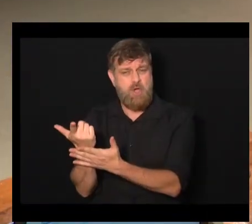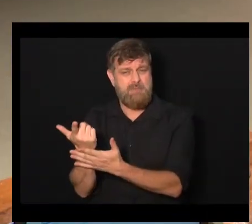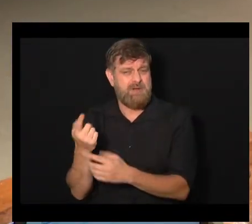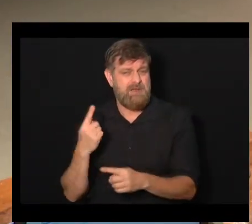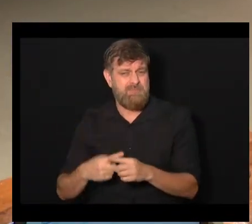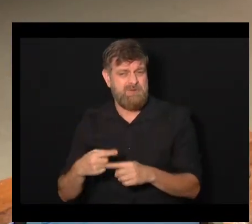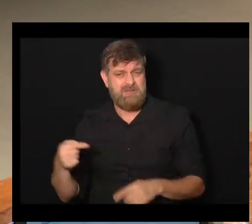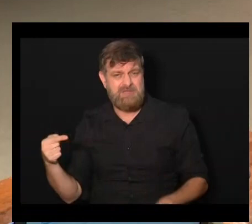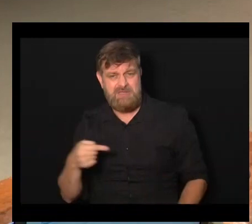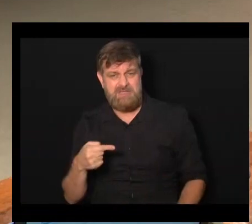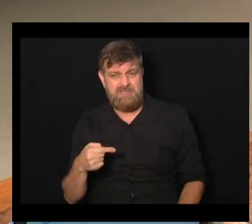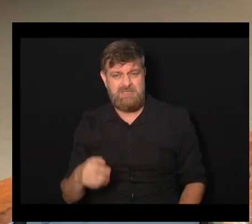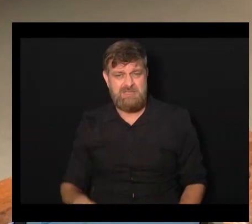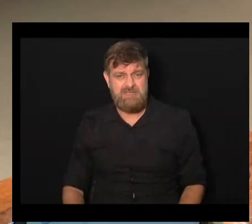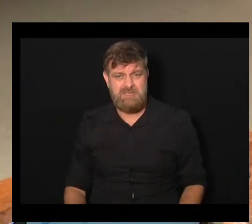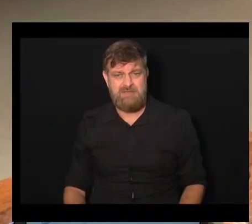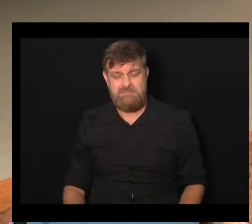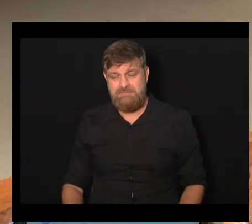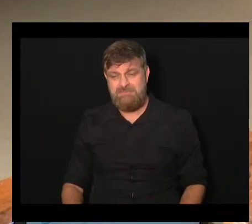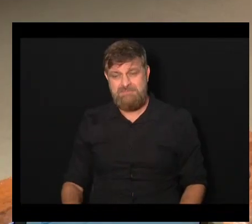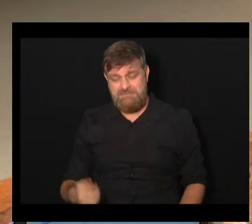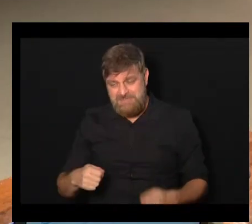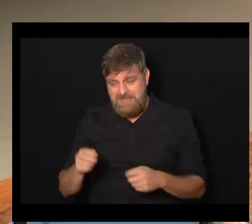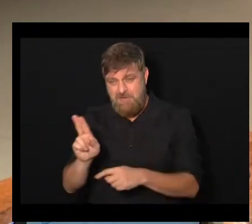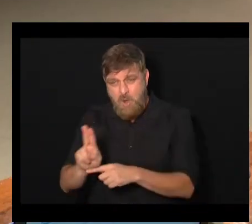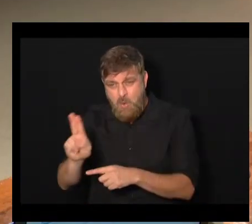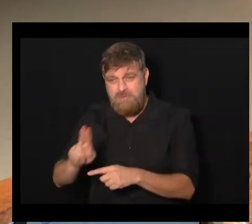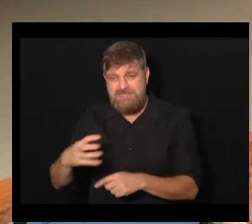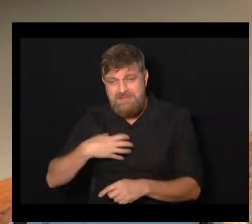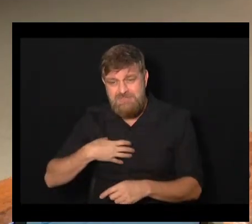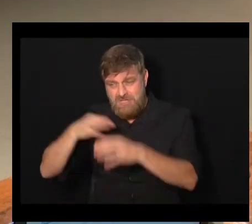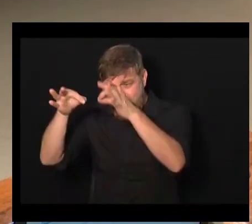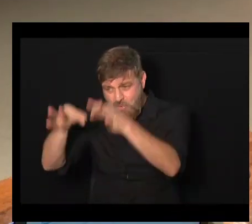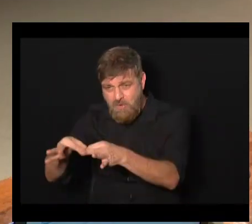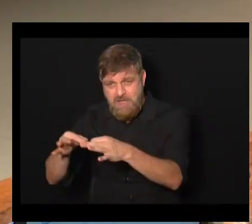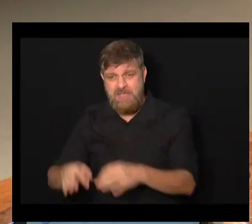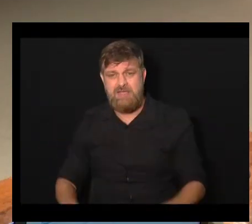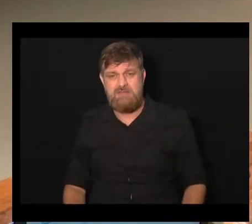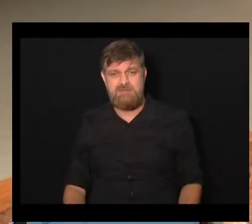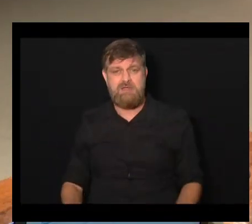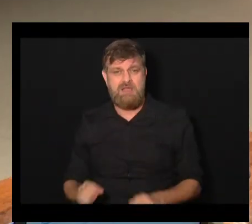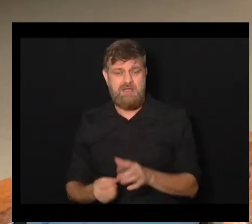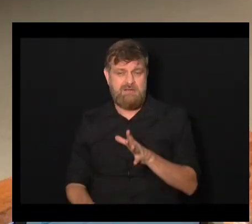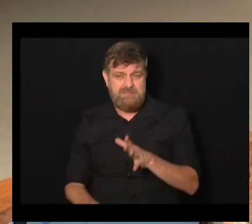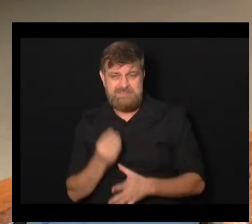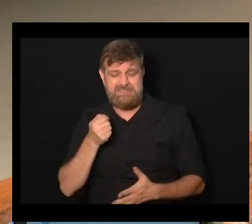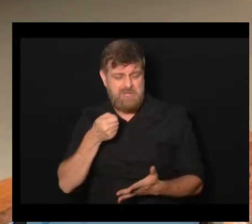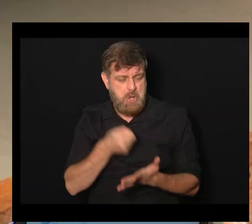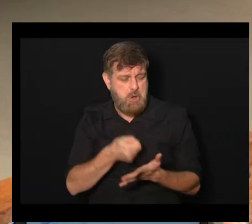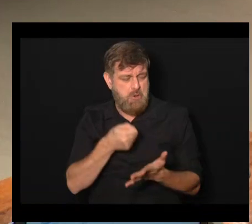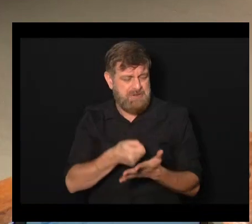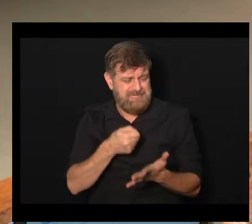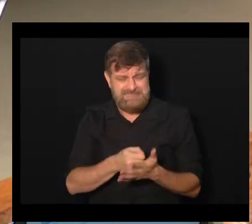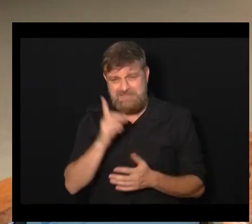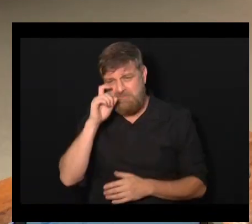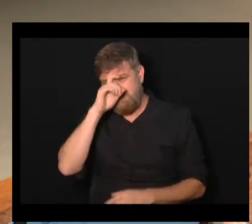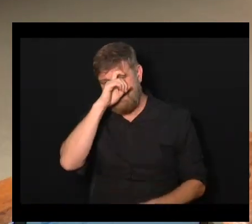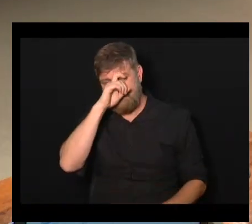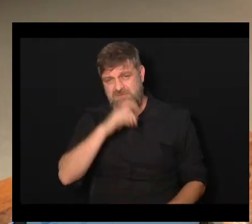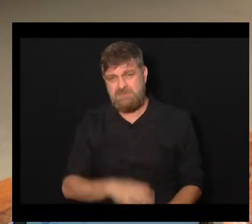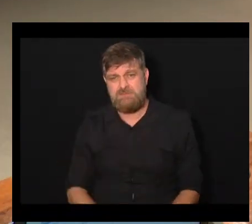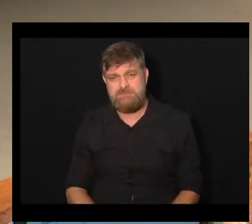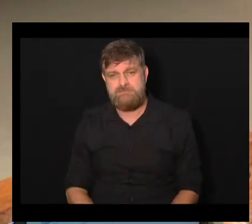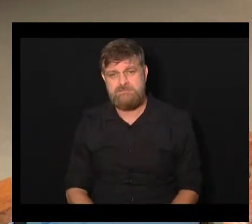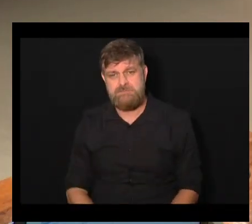conta de que não foi utilizado adequadamente, obviamente, gerava uma obrigação difícil e